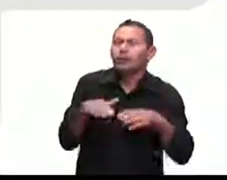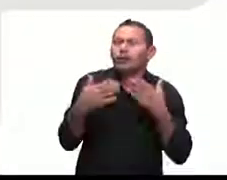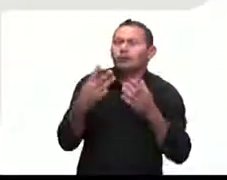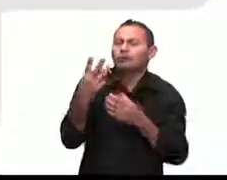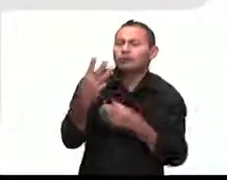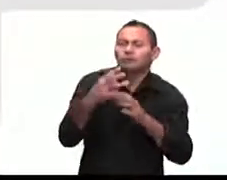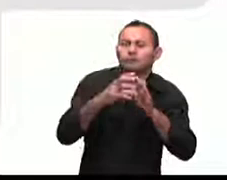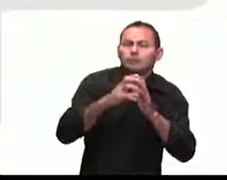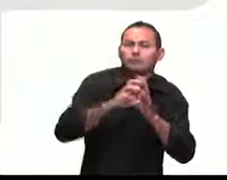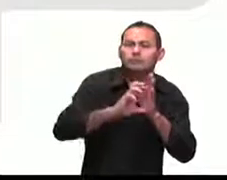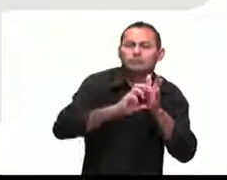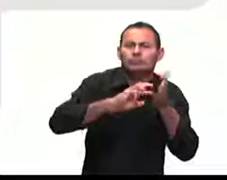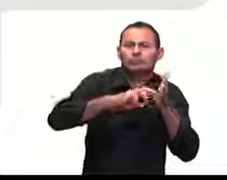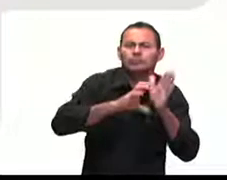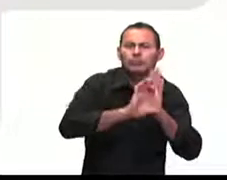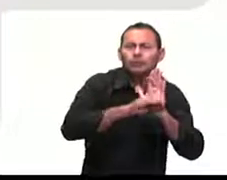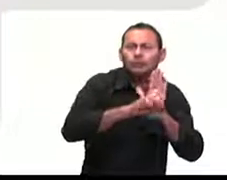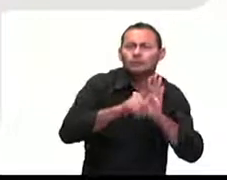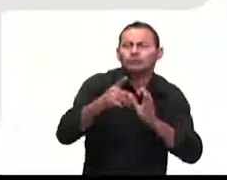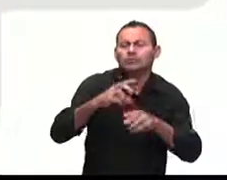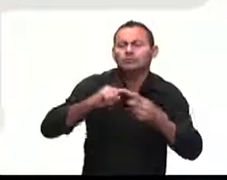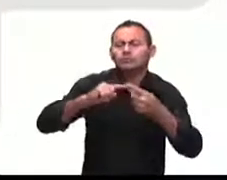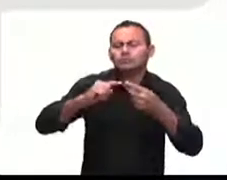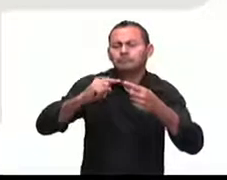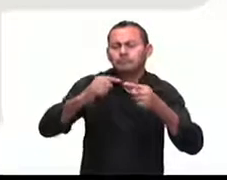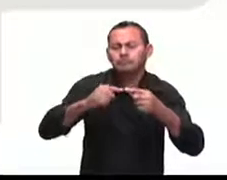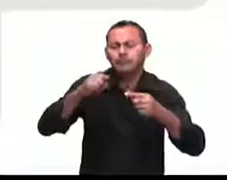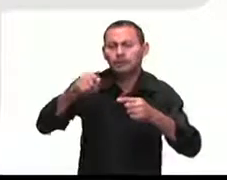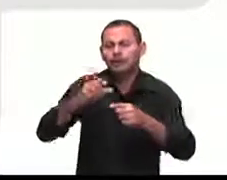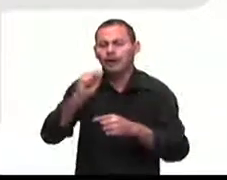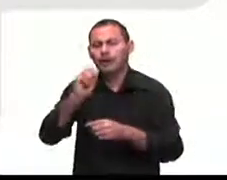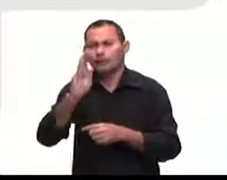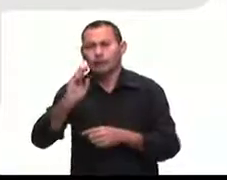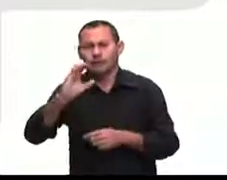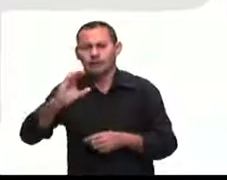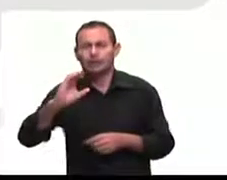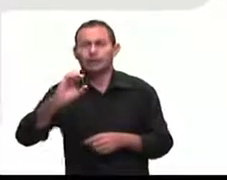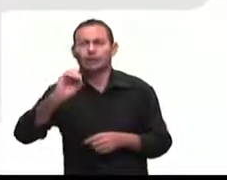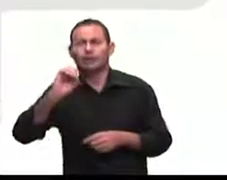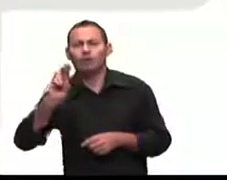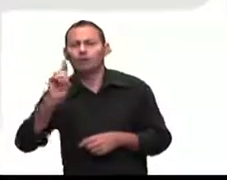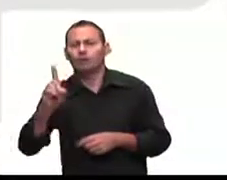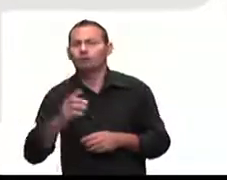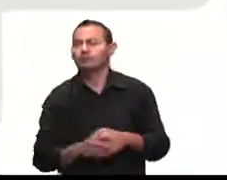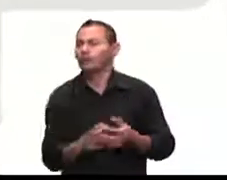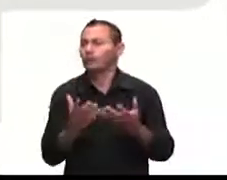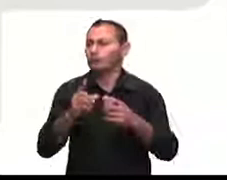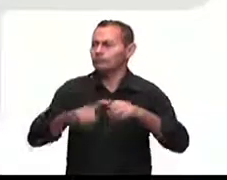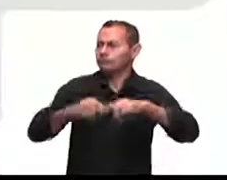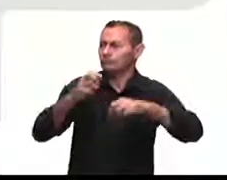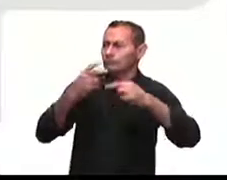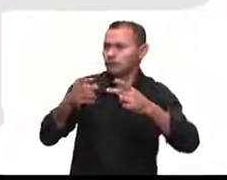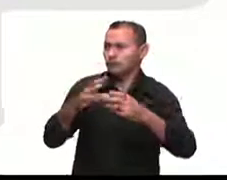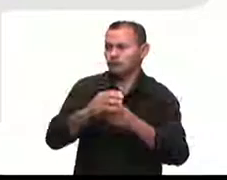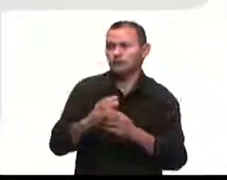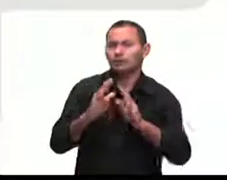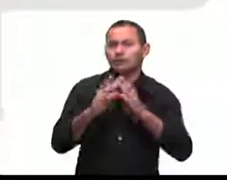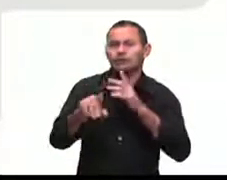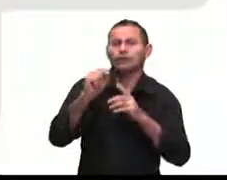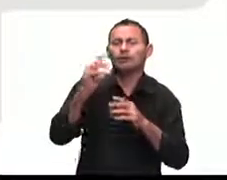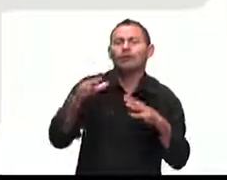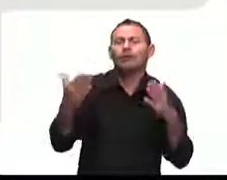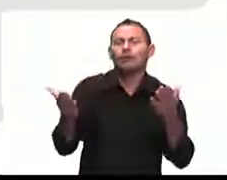três conceitos mais se adequa à sua situação? A, B ou C? Explique o motivo da sua